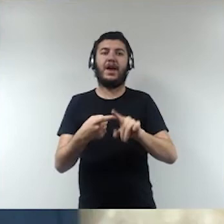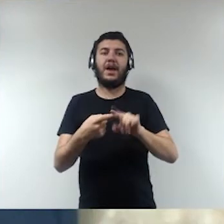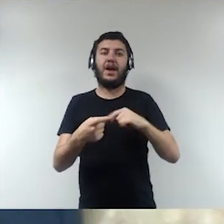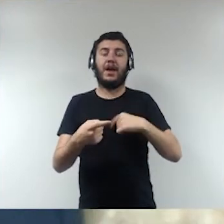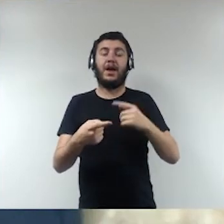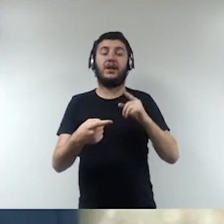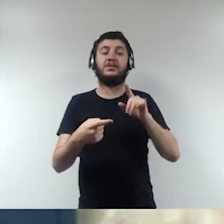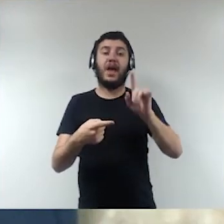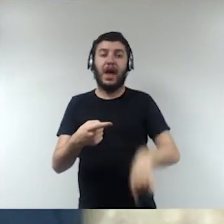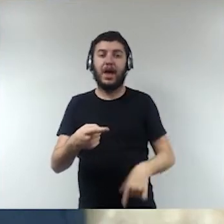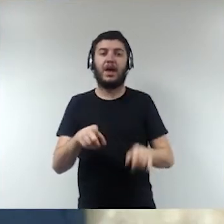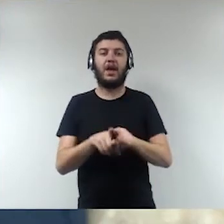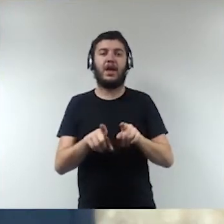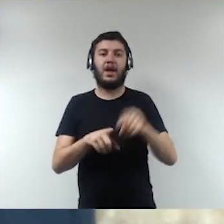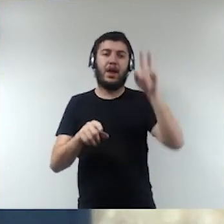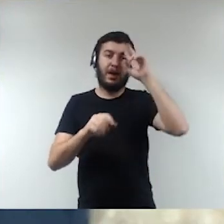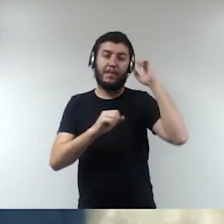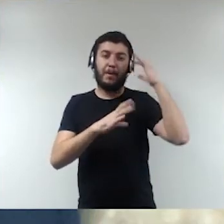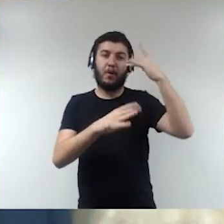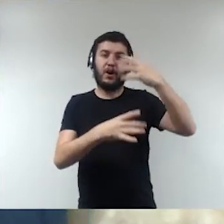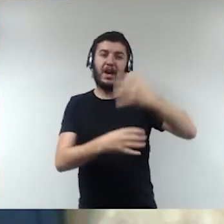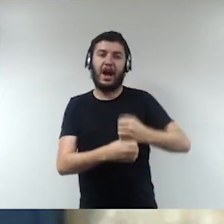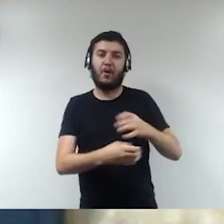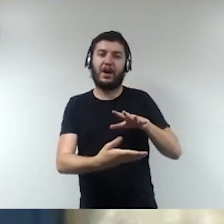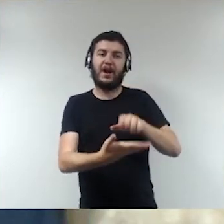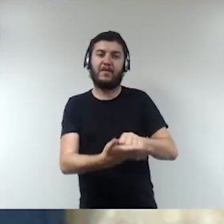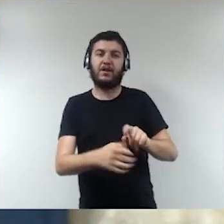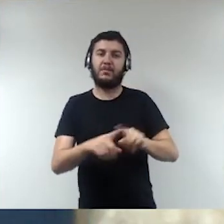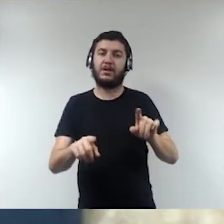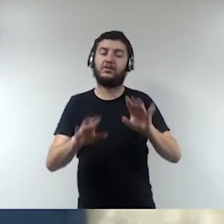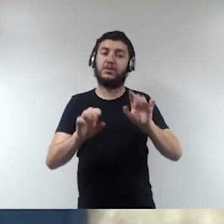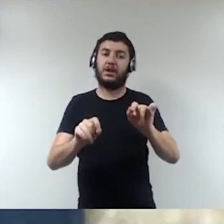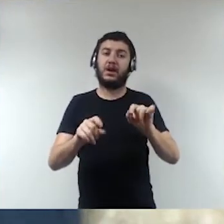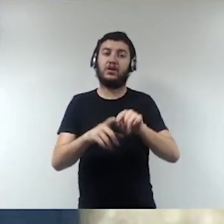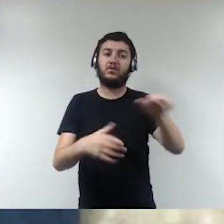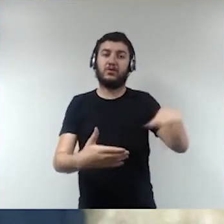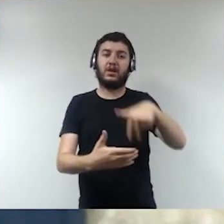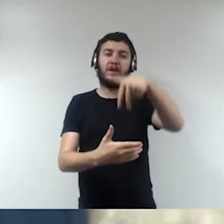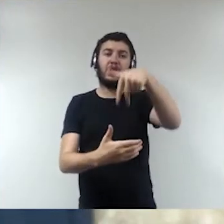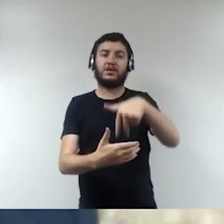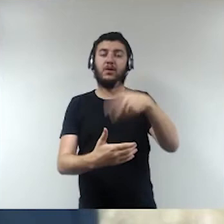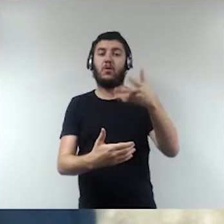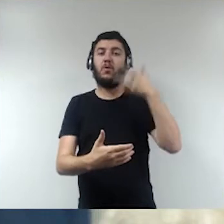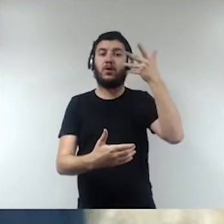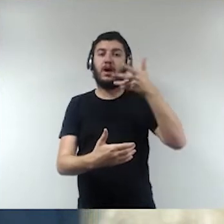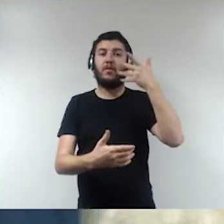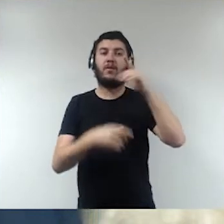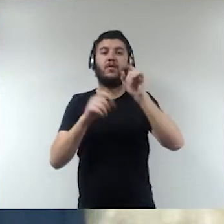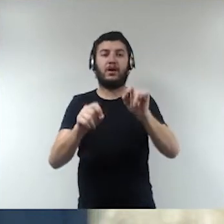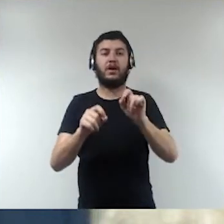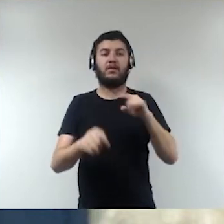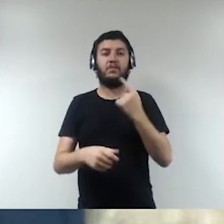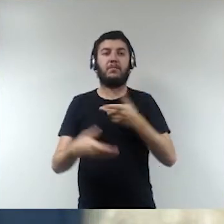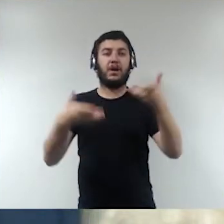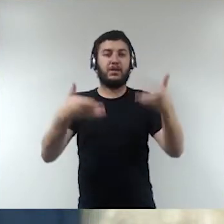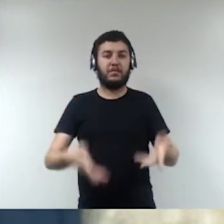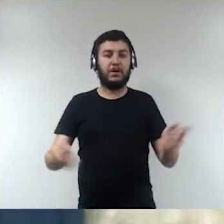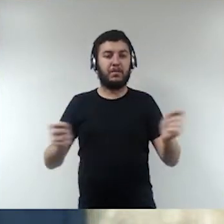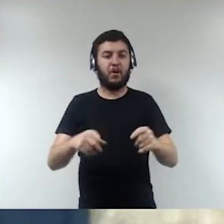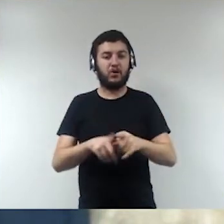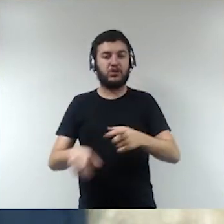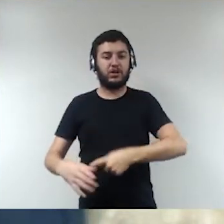momento, participando ao vivo da sessão de julgamento, que a gente possa, inclusive, levantar uma questão de ordem, uma matéria de